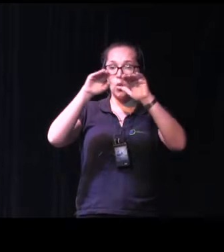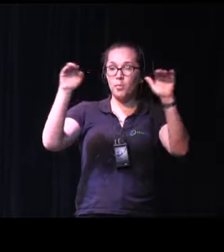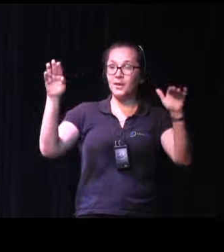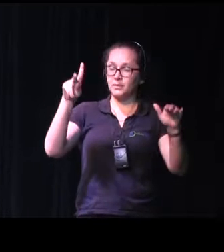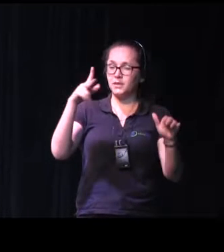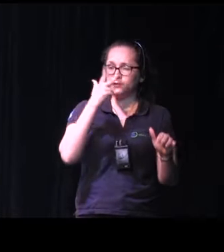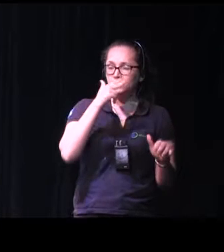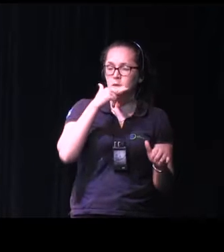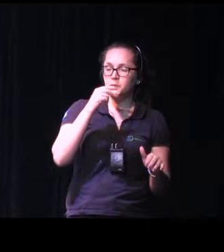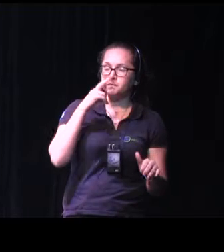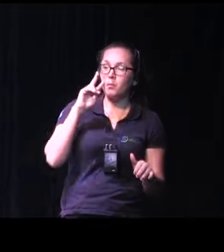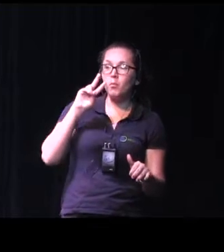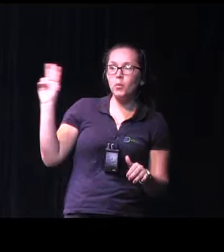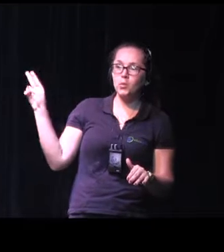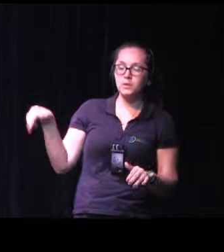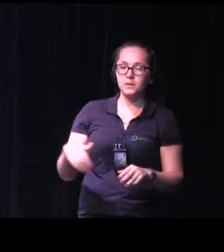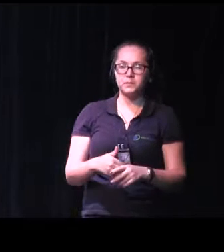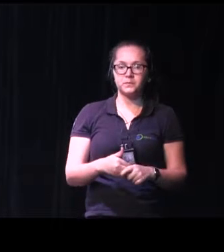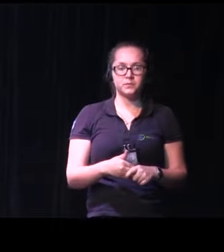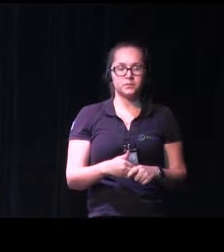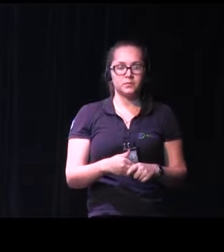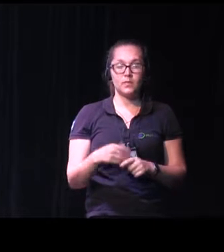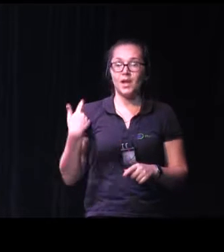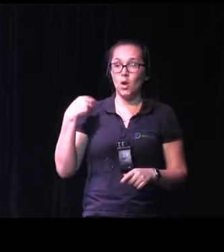praça aberta, mas vejam, aparece...